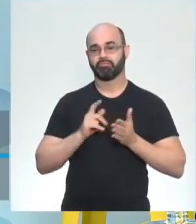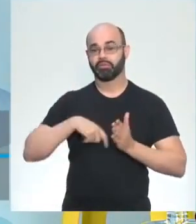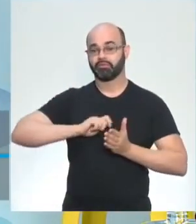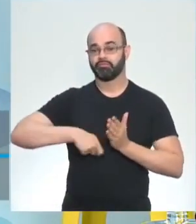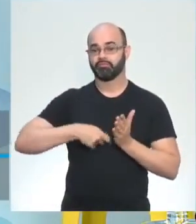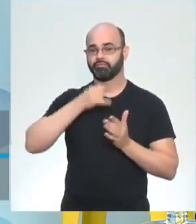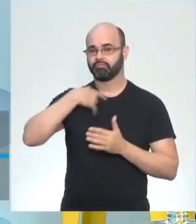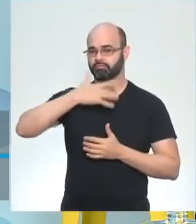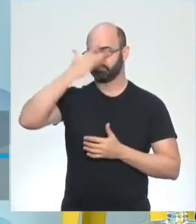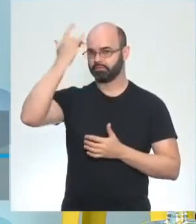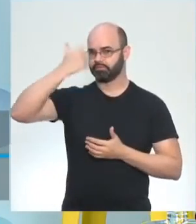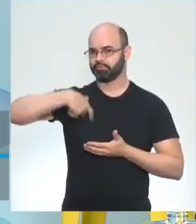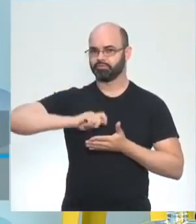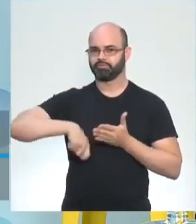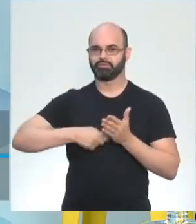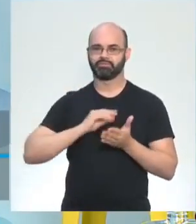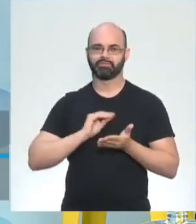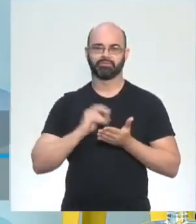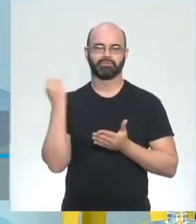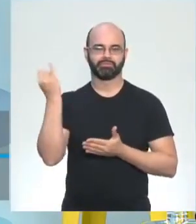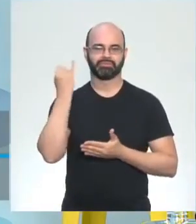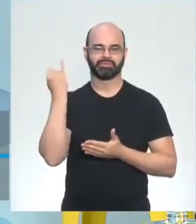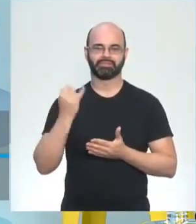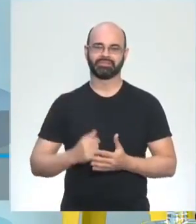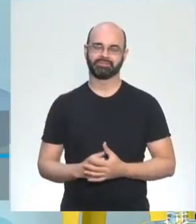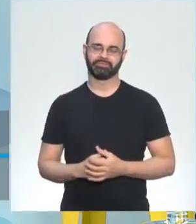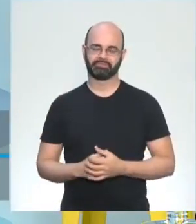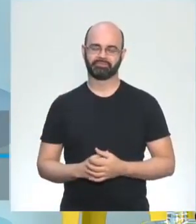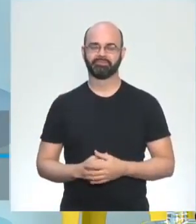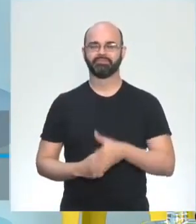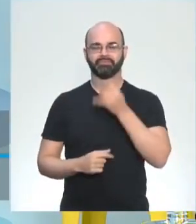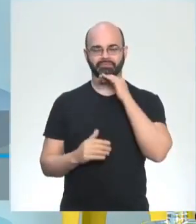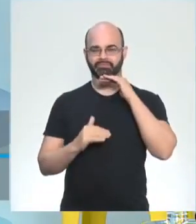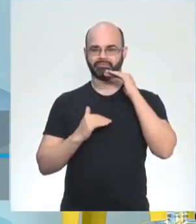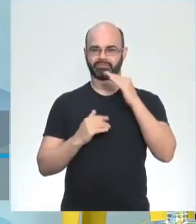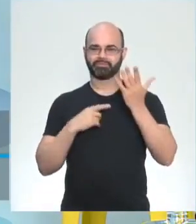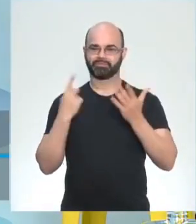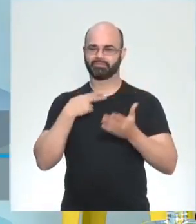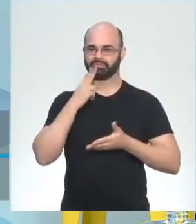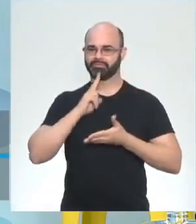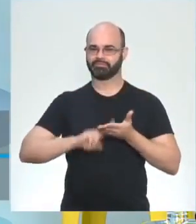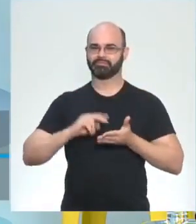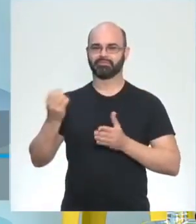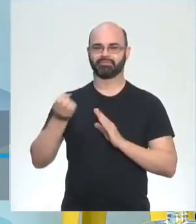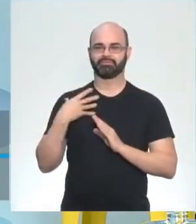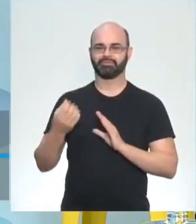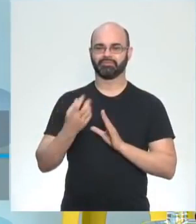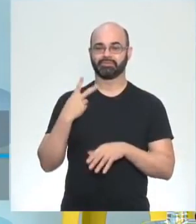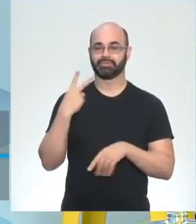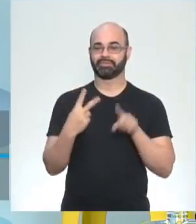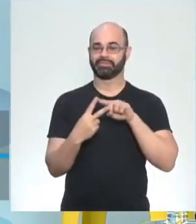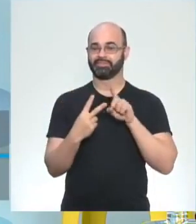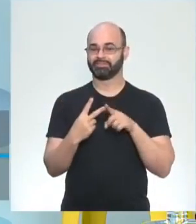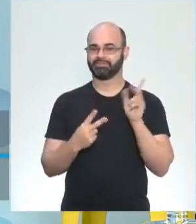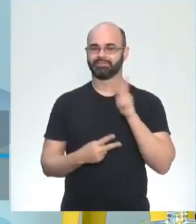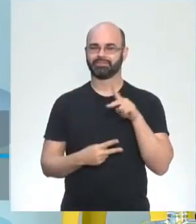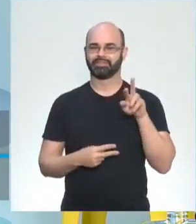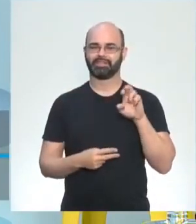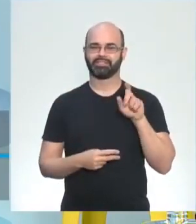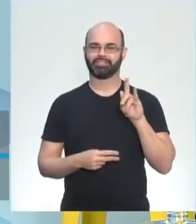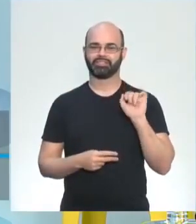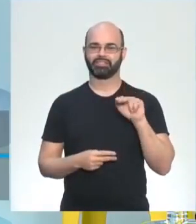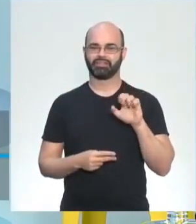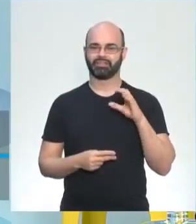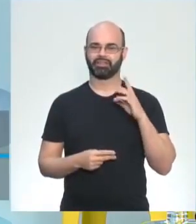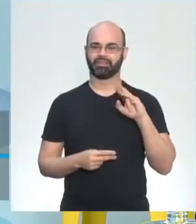Então, precisa aparecer lá. Nós recebemos, então, algumas cartas, na verdade, 2 cartas de alunos, da professora Regiane Cristina.